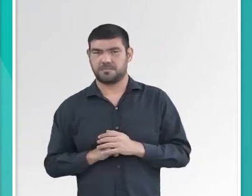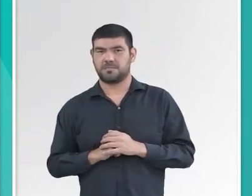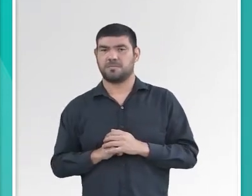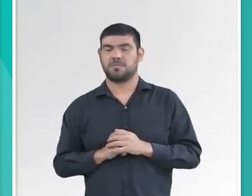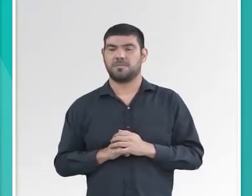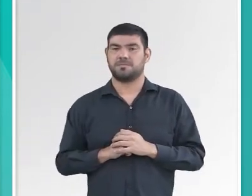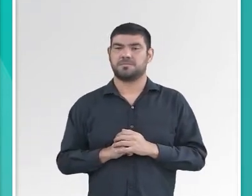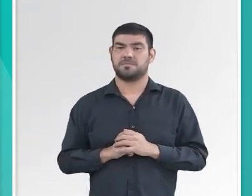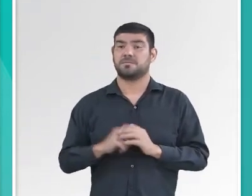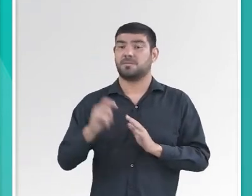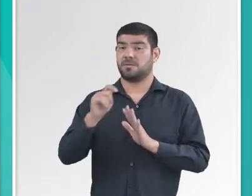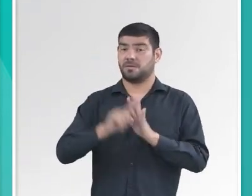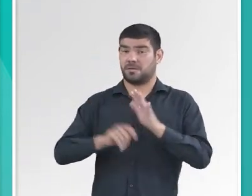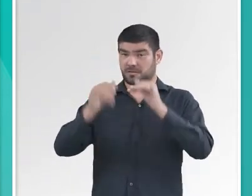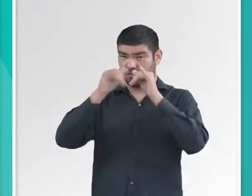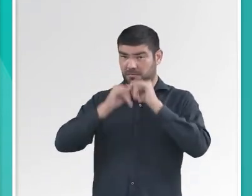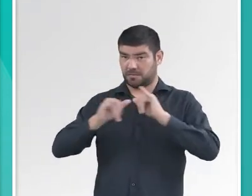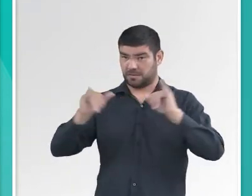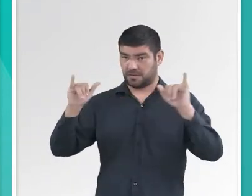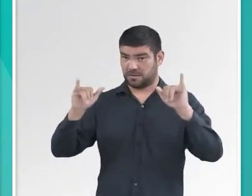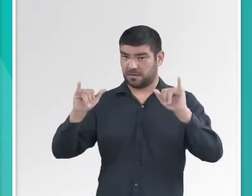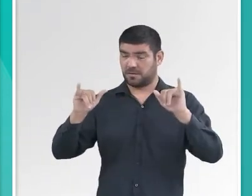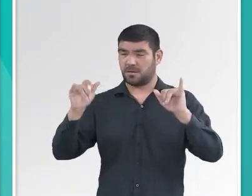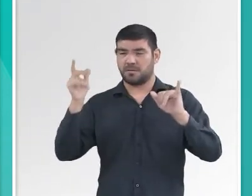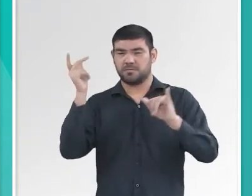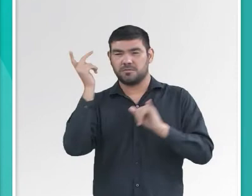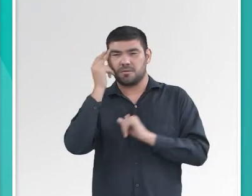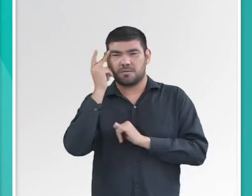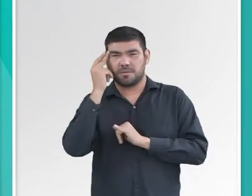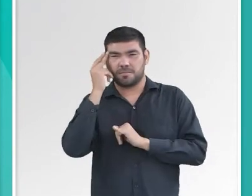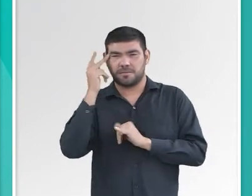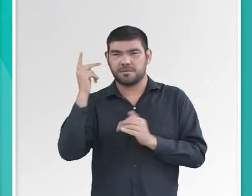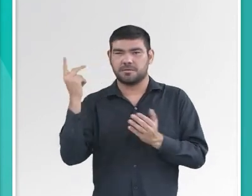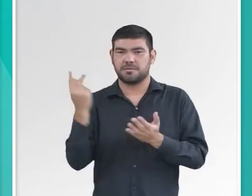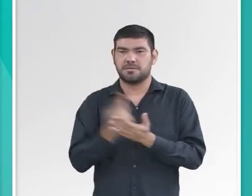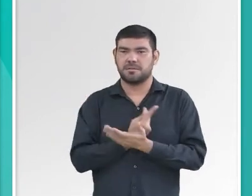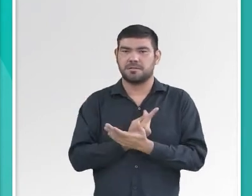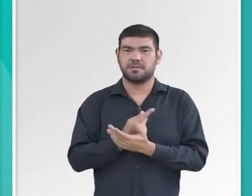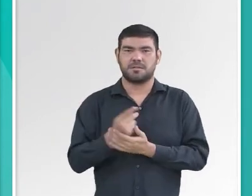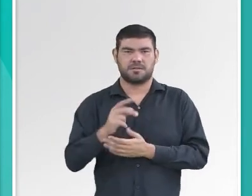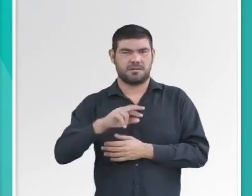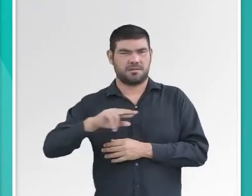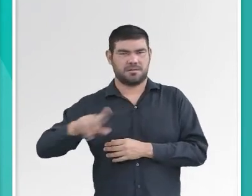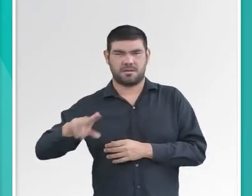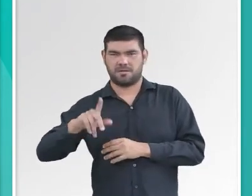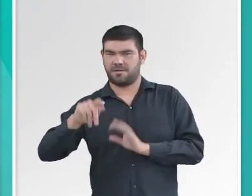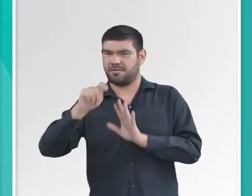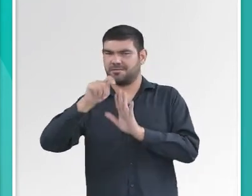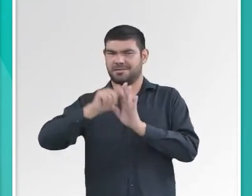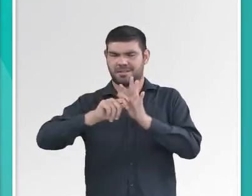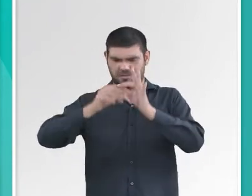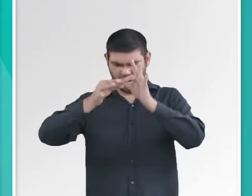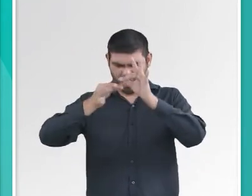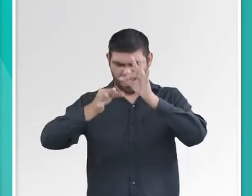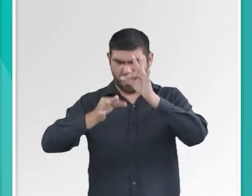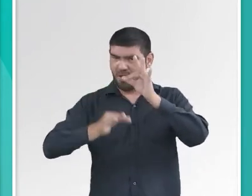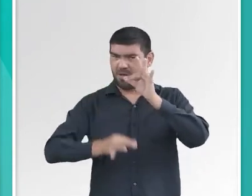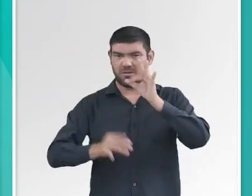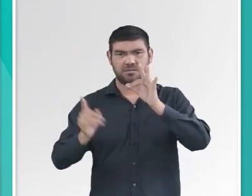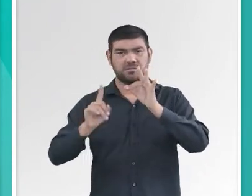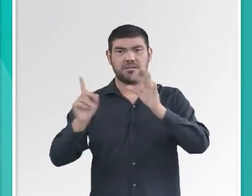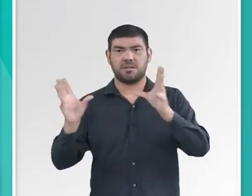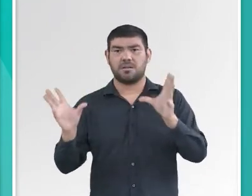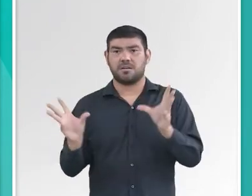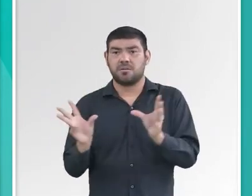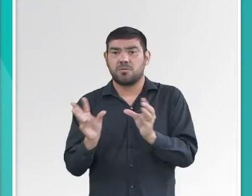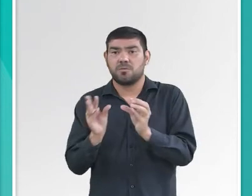qual o texto será publicado. Normalmente, a resenha ela não é um texto longo, é um texto curto que